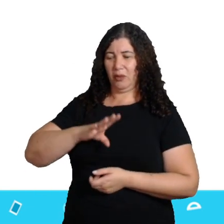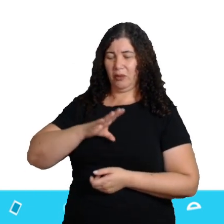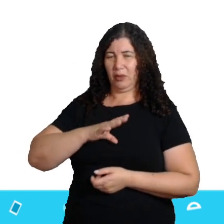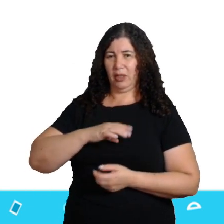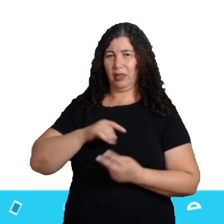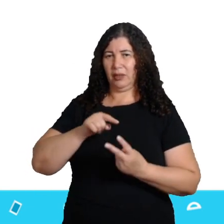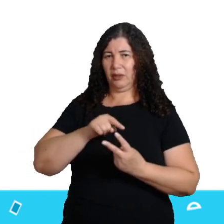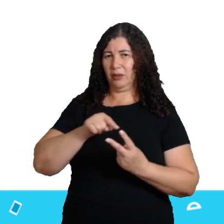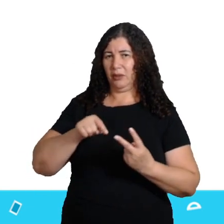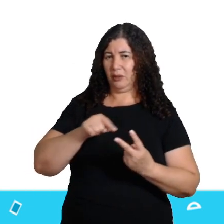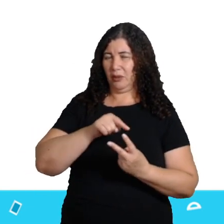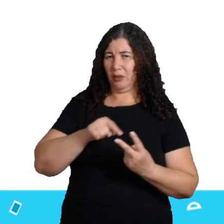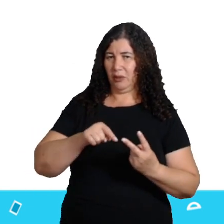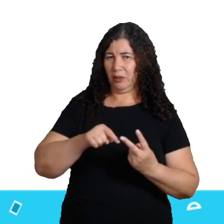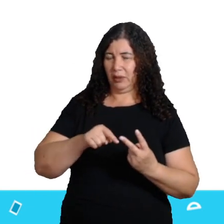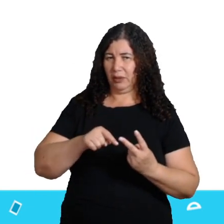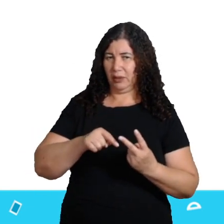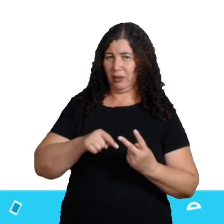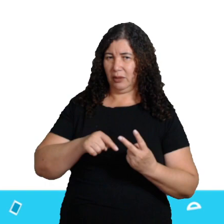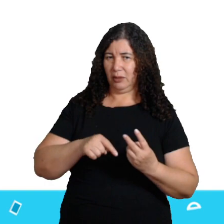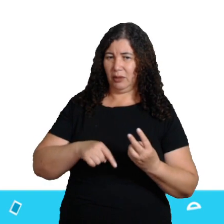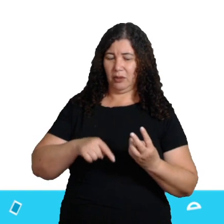dois, o outro,